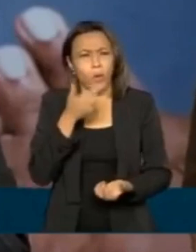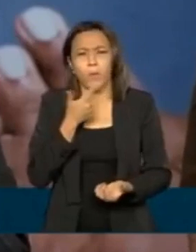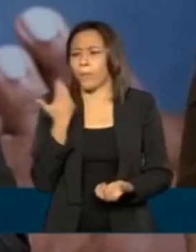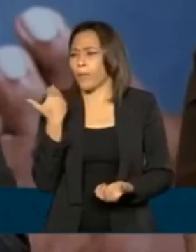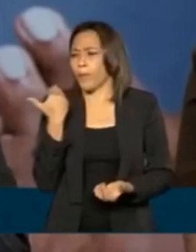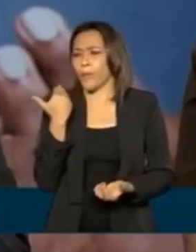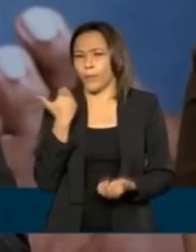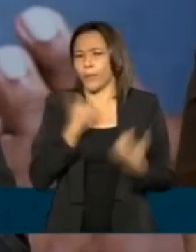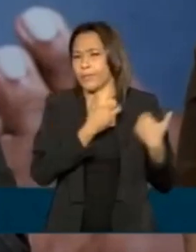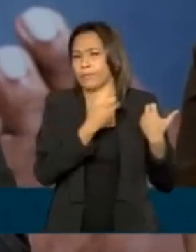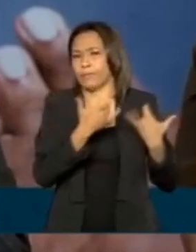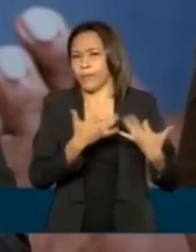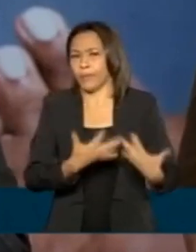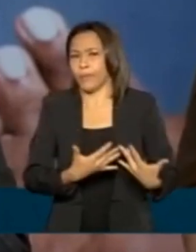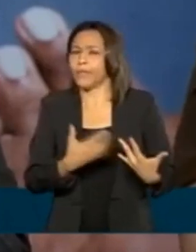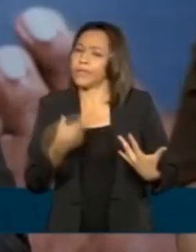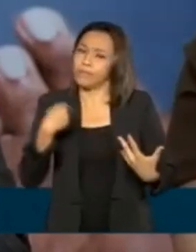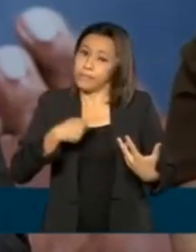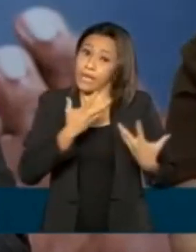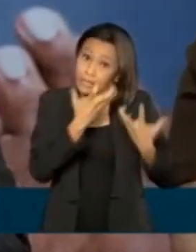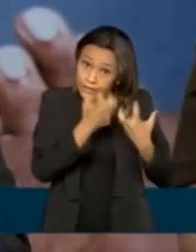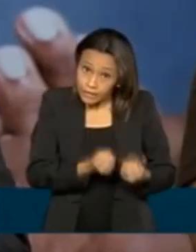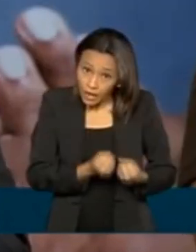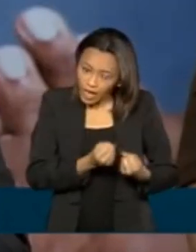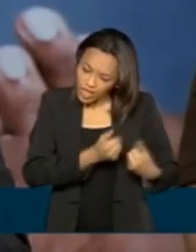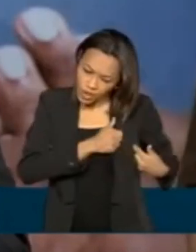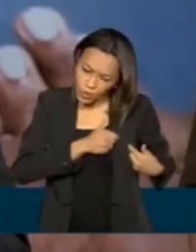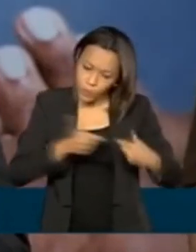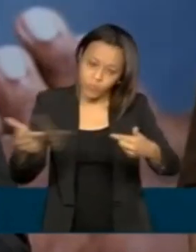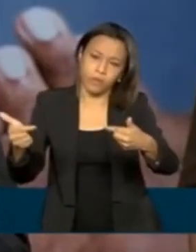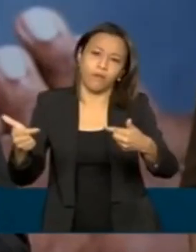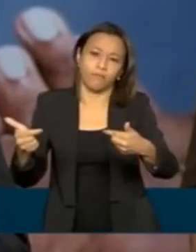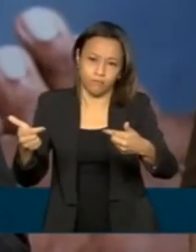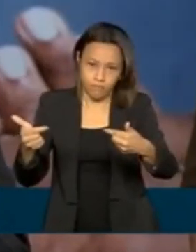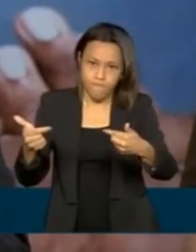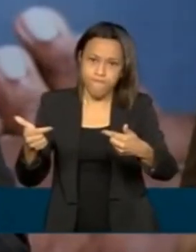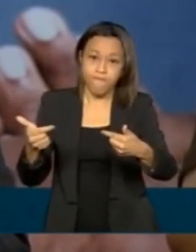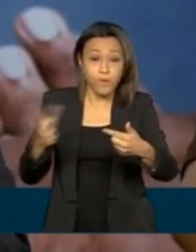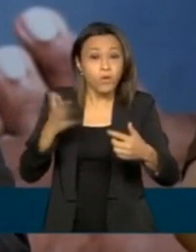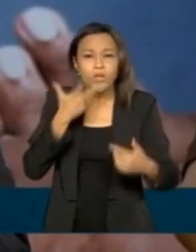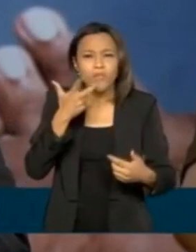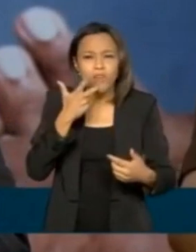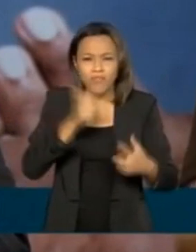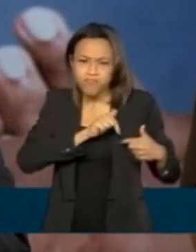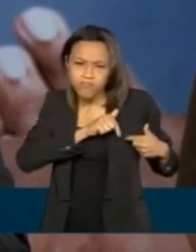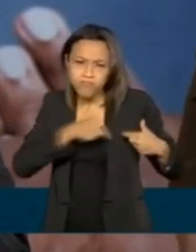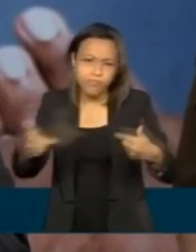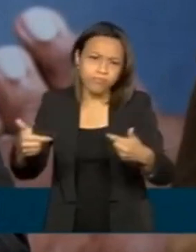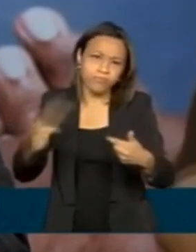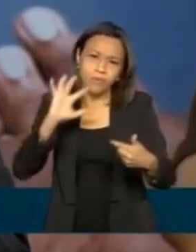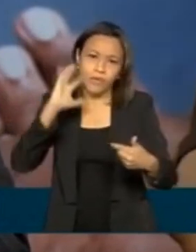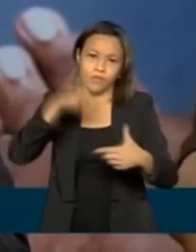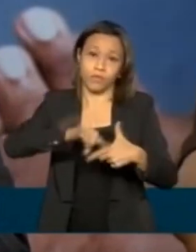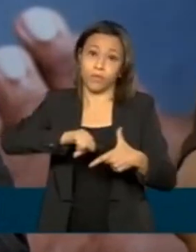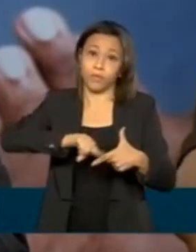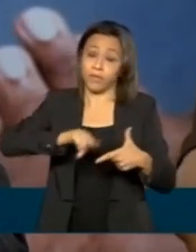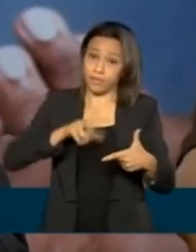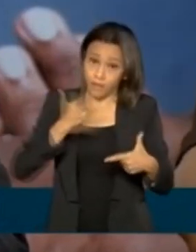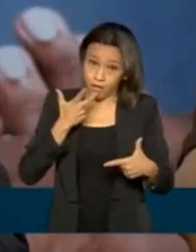teve a pouco tem que aceitar e tem que partir para o combate e quando a gente fala em parte para enfrentar o problema